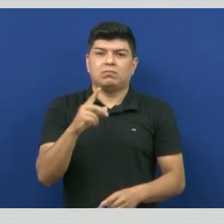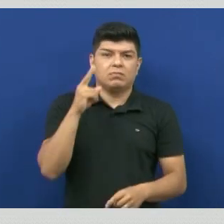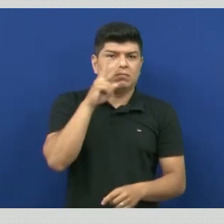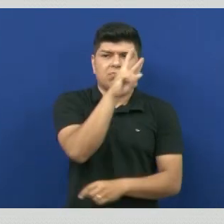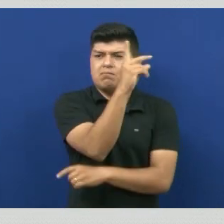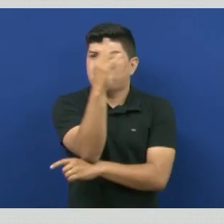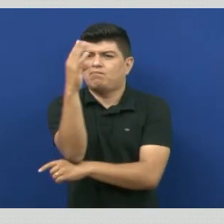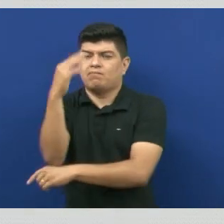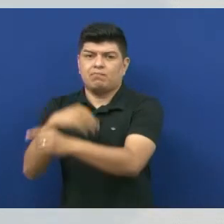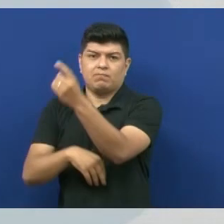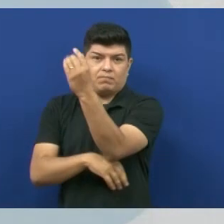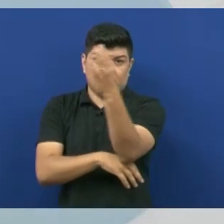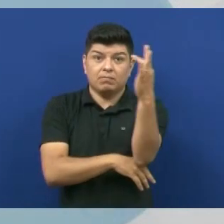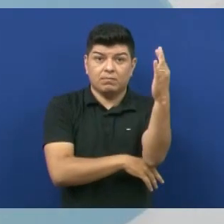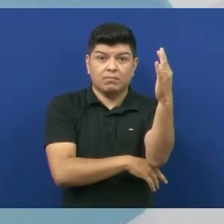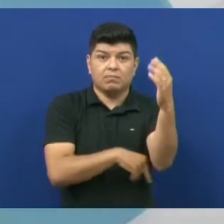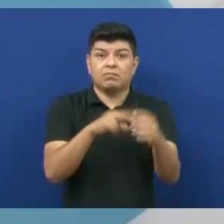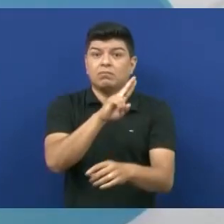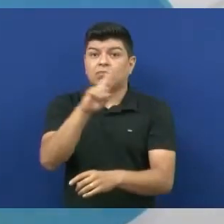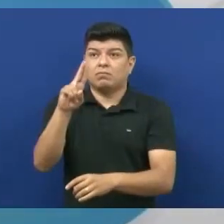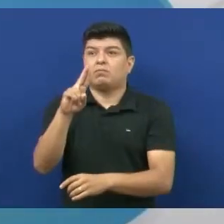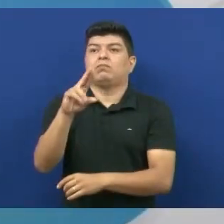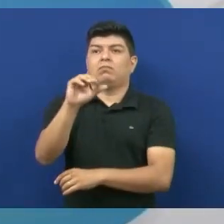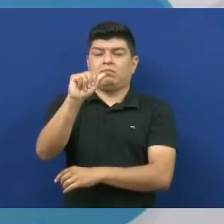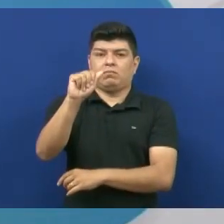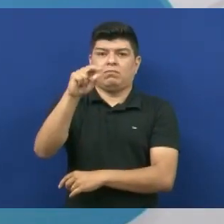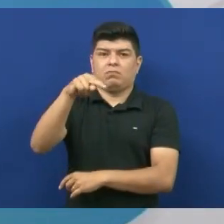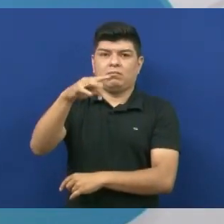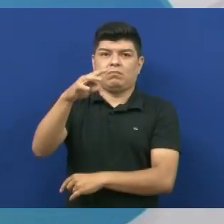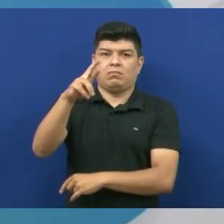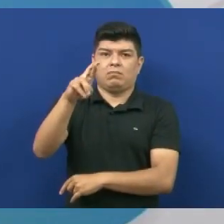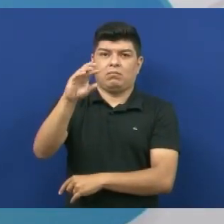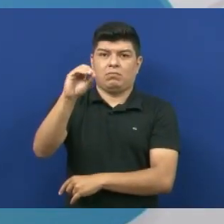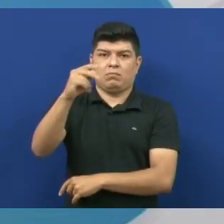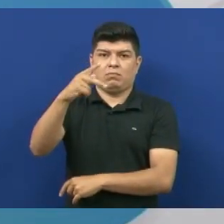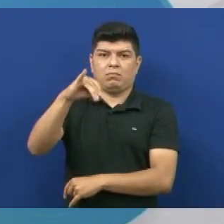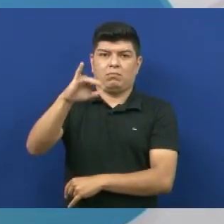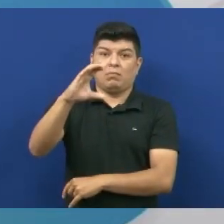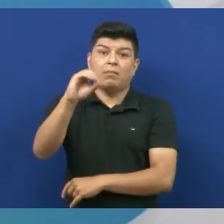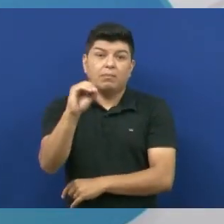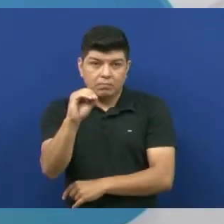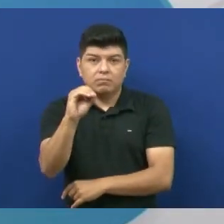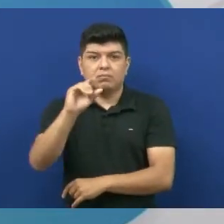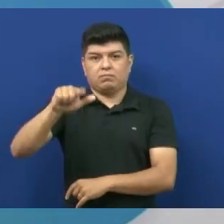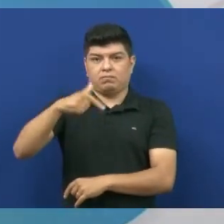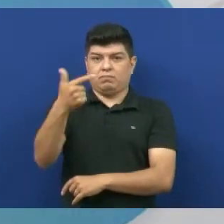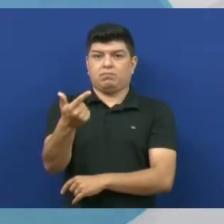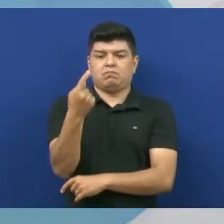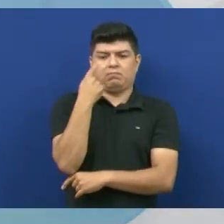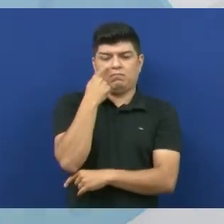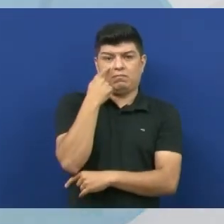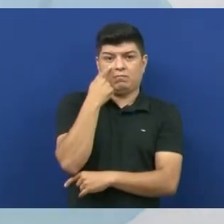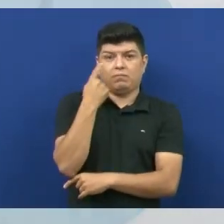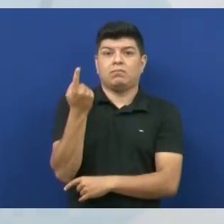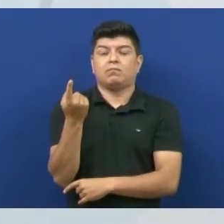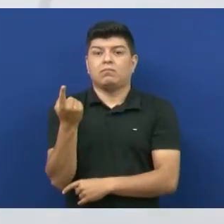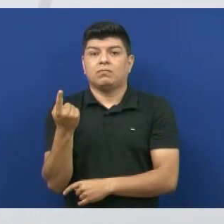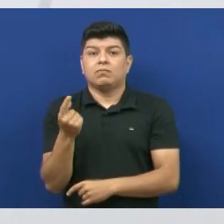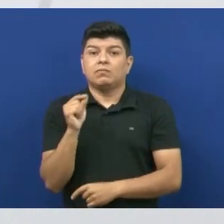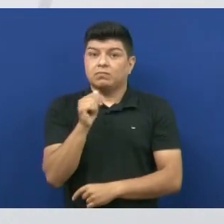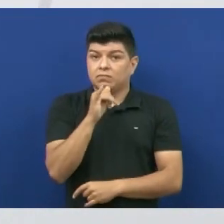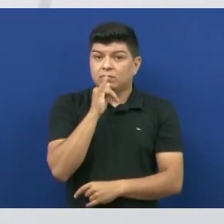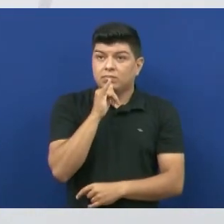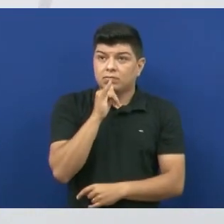paisagem que eu chamo de antrópico. Então esse é um outro modo de observar a paisagem,